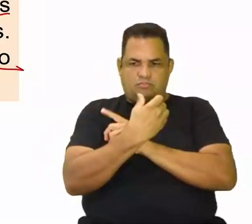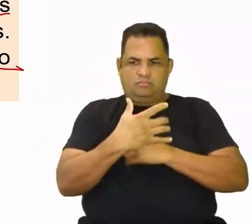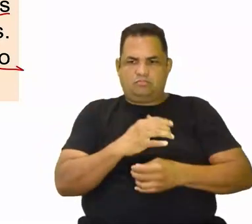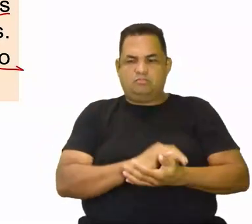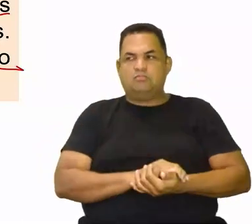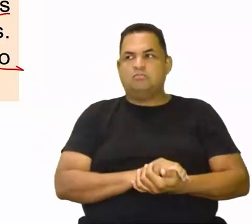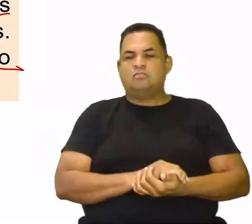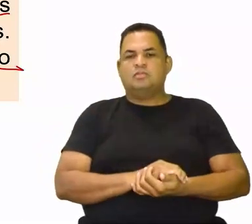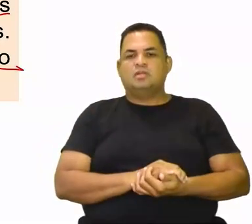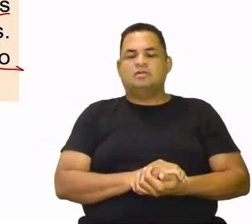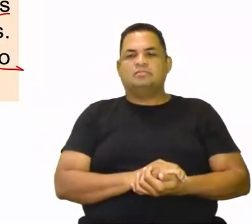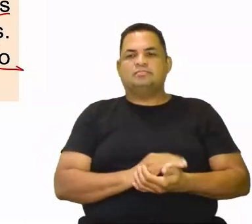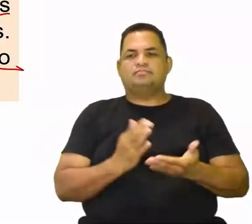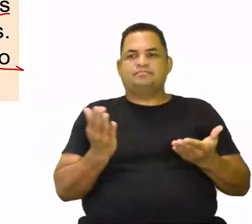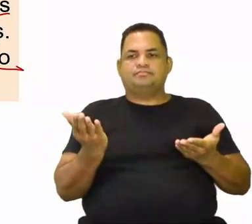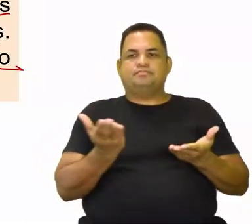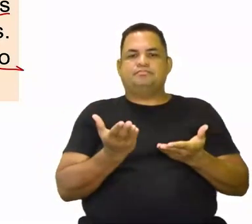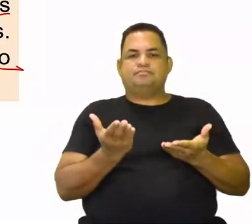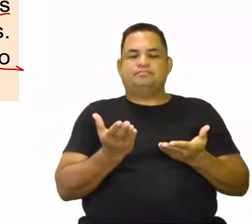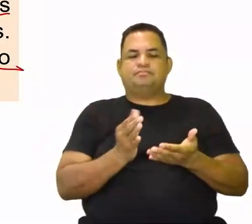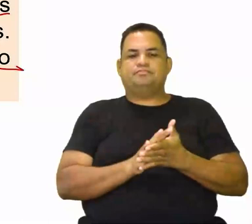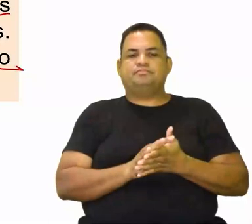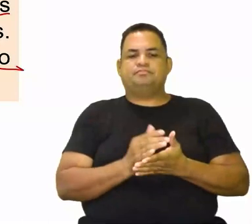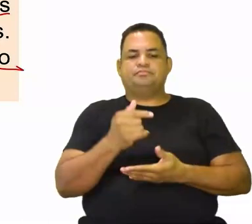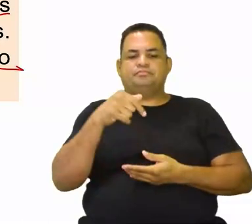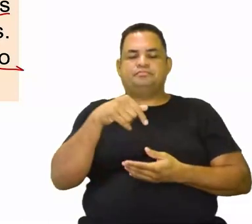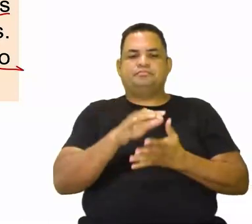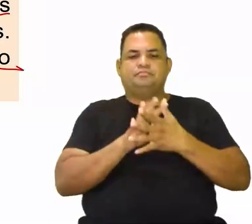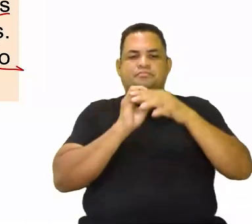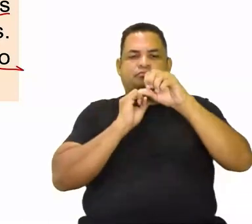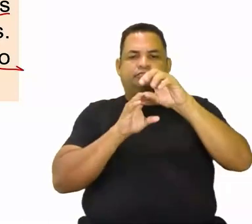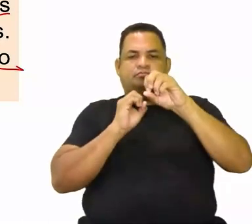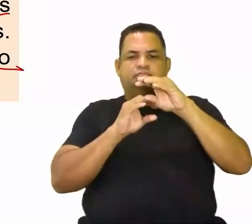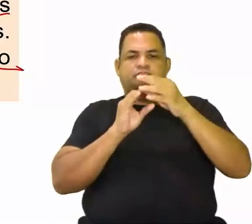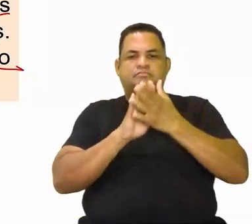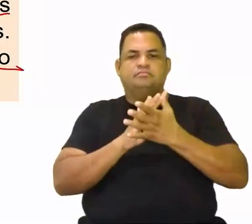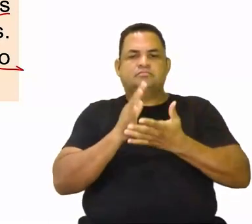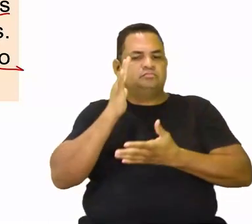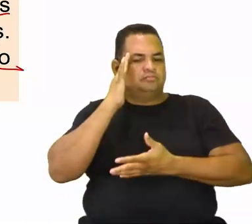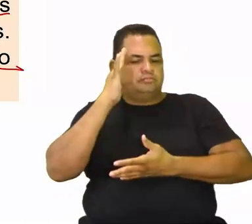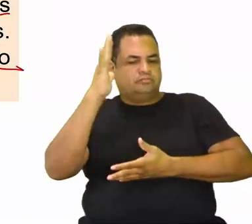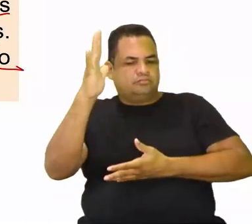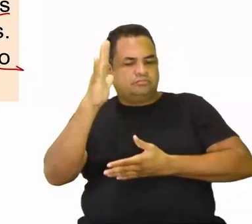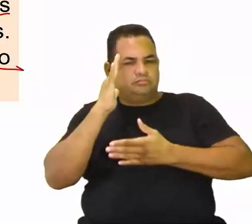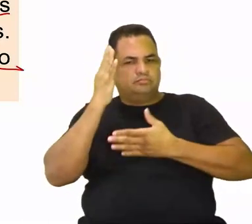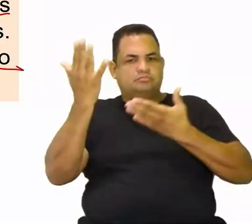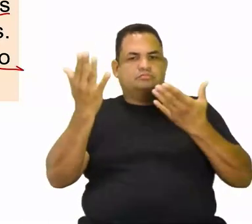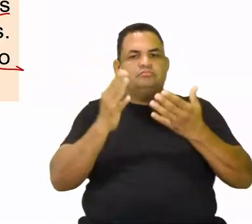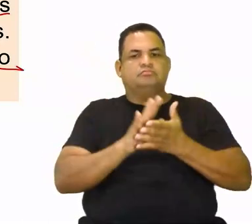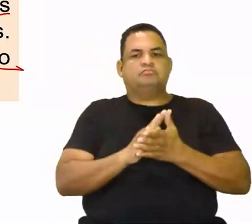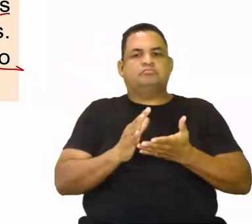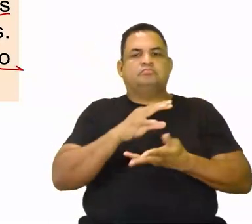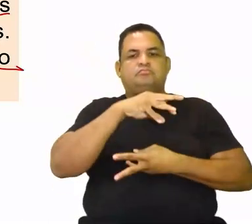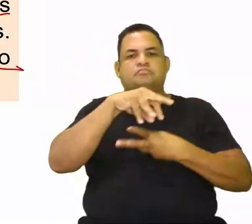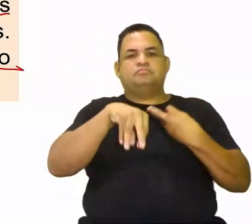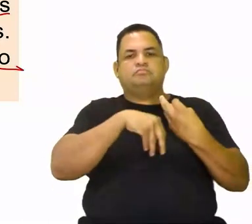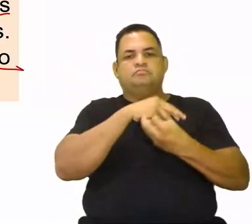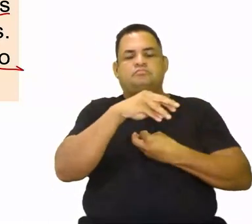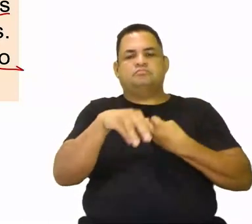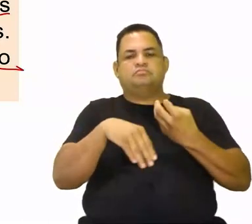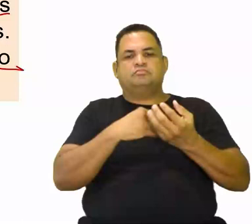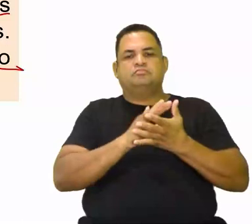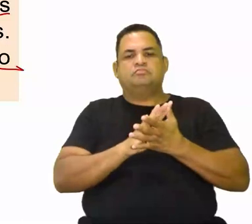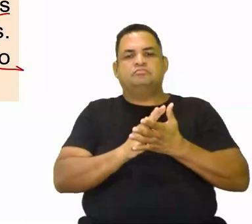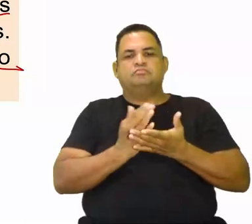meus caros alunos, aqui nós abordamos até agora aquelas teorias que envolveram